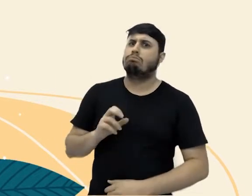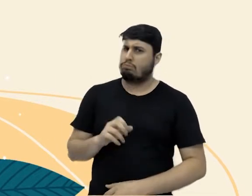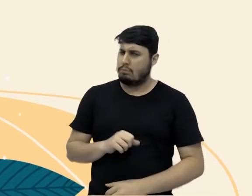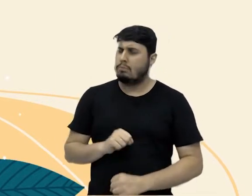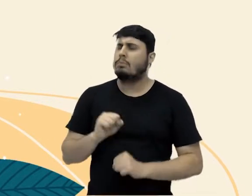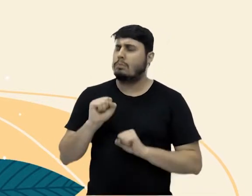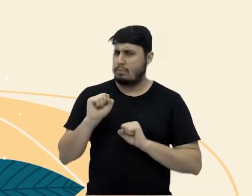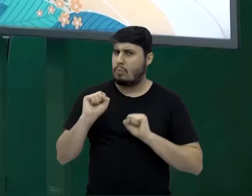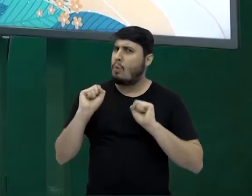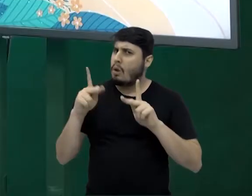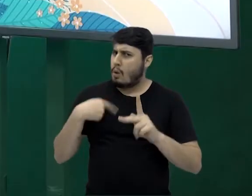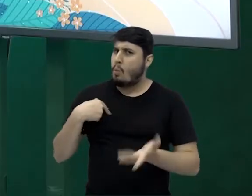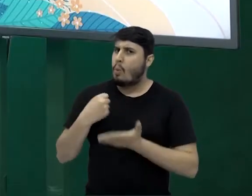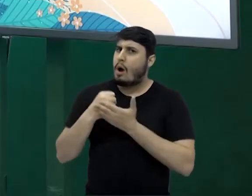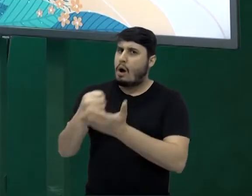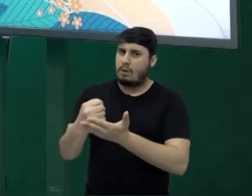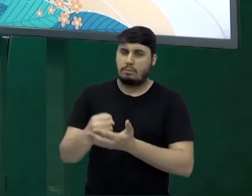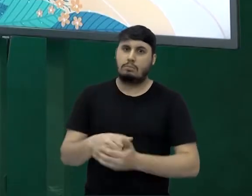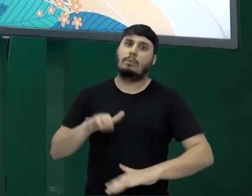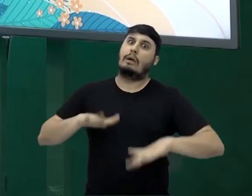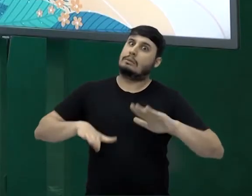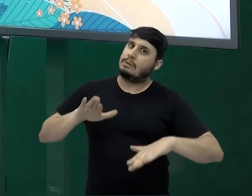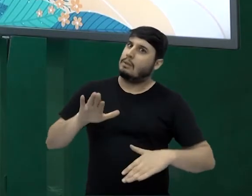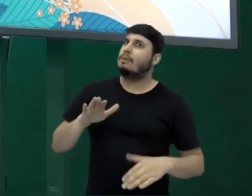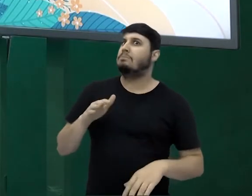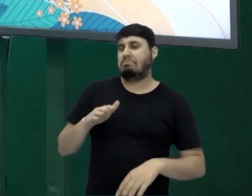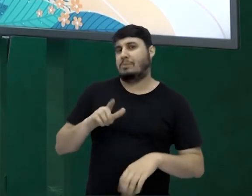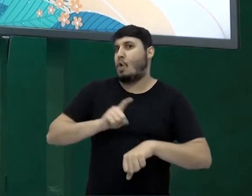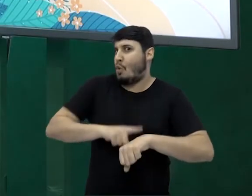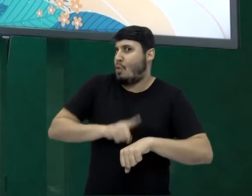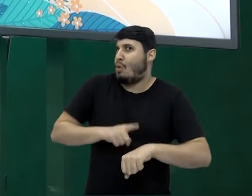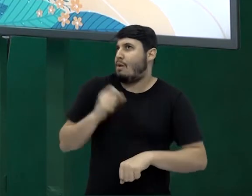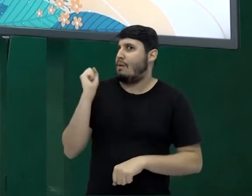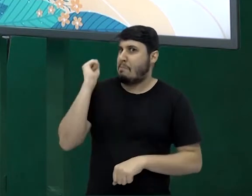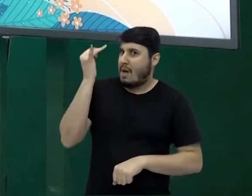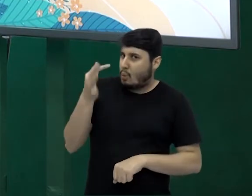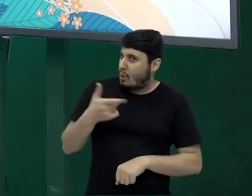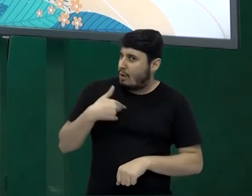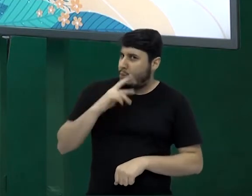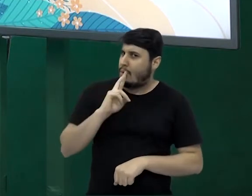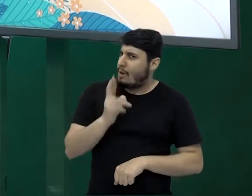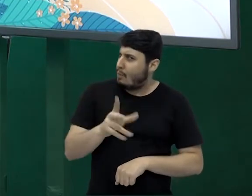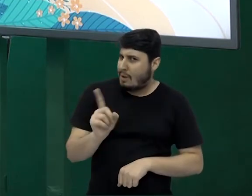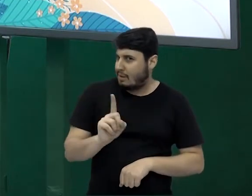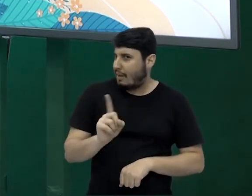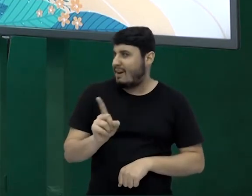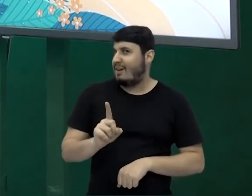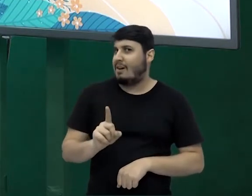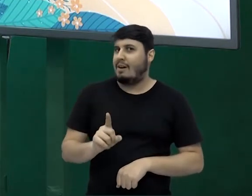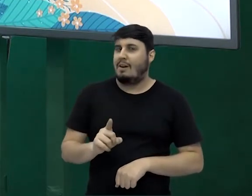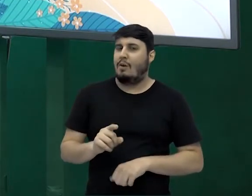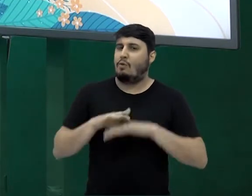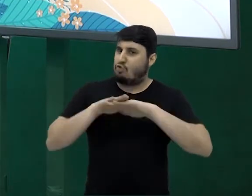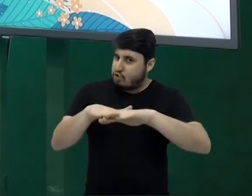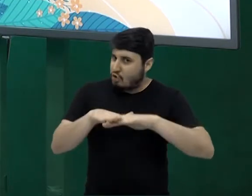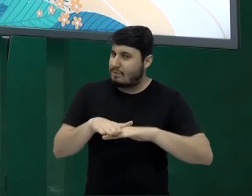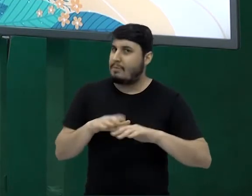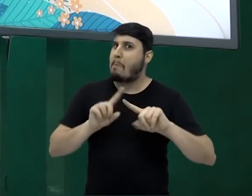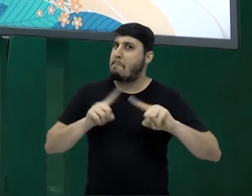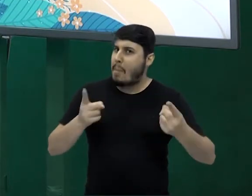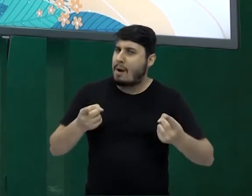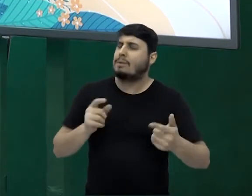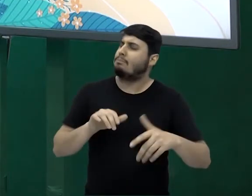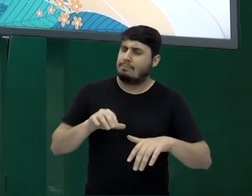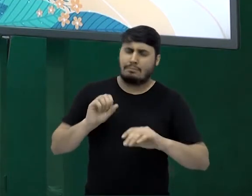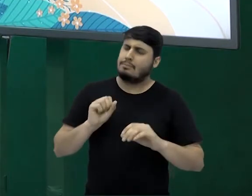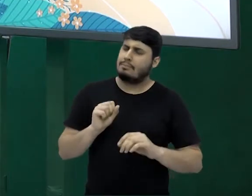aqui, tirar uma dúvida aqui. Na hora, velho. Na hora sim, né? Me dá às 3 da manhã, você tá de brincadeira com a minha cara. Eu não vou te responder, não. Vou te dar